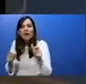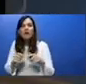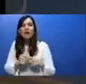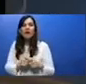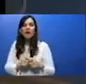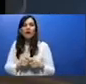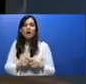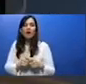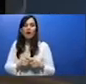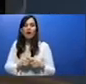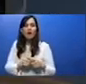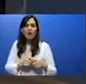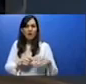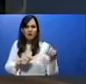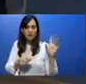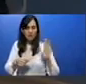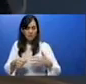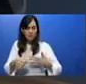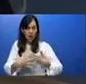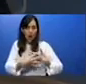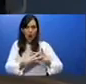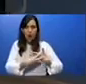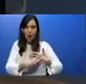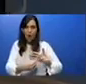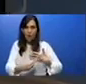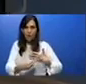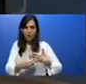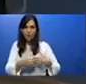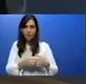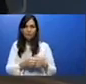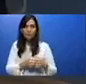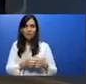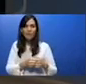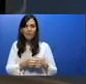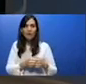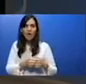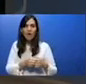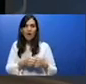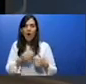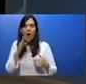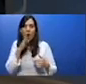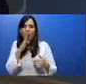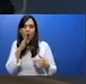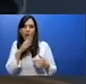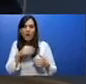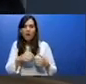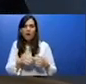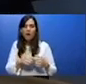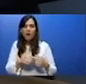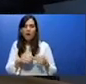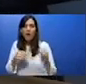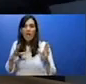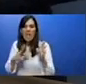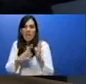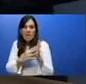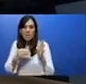Órfão, divã, amanhã, hortelã e imã.